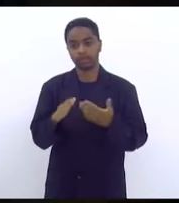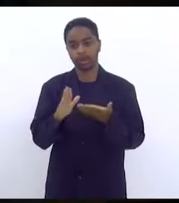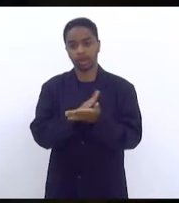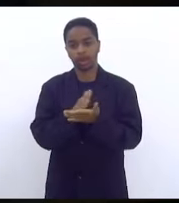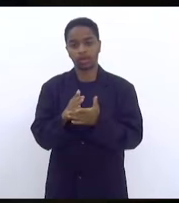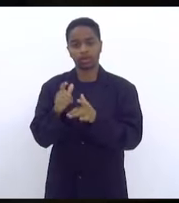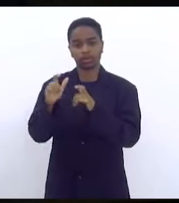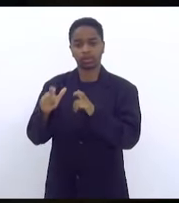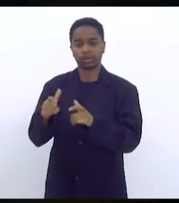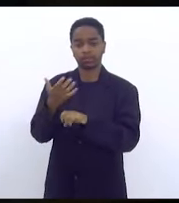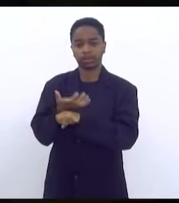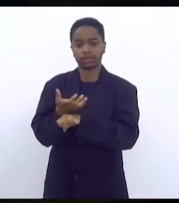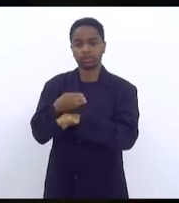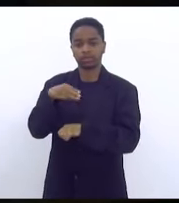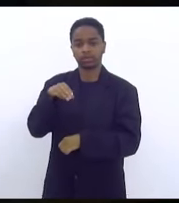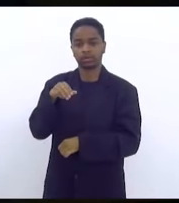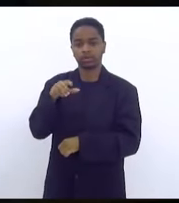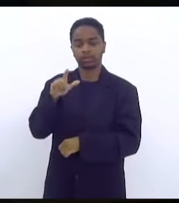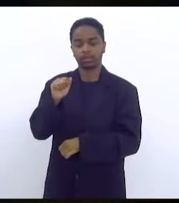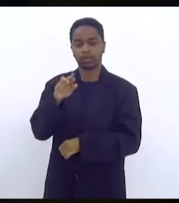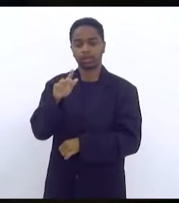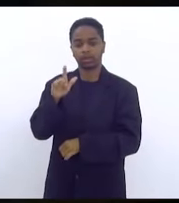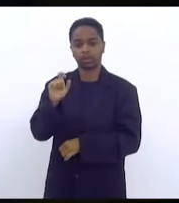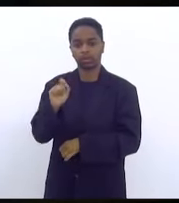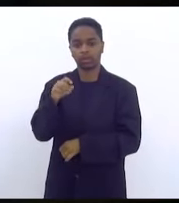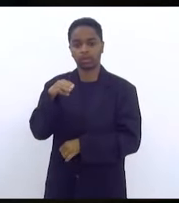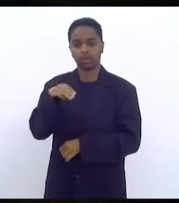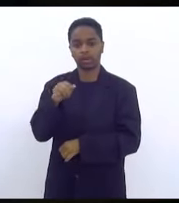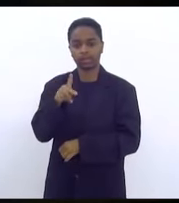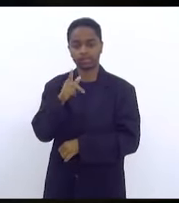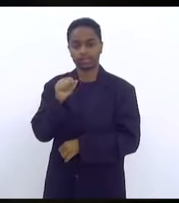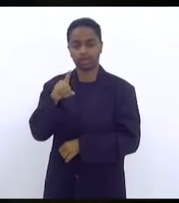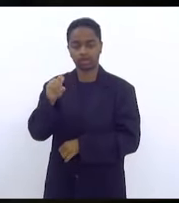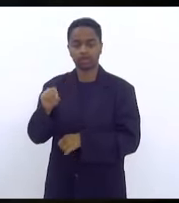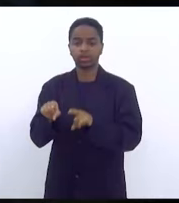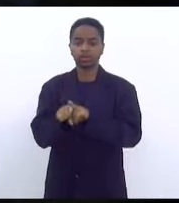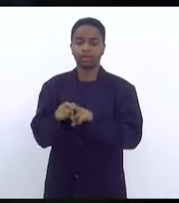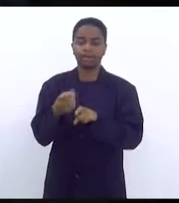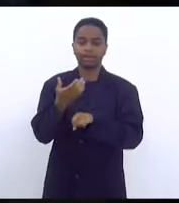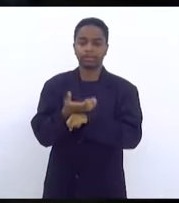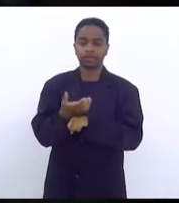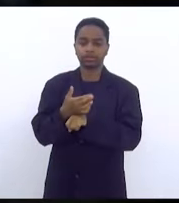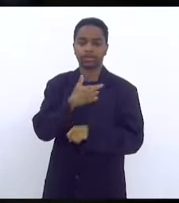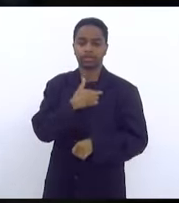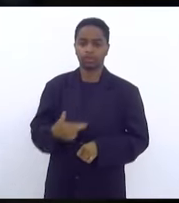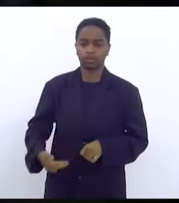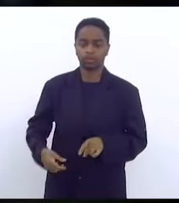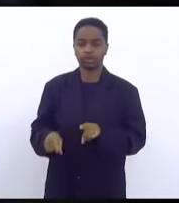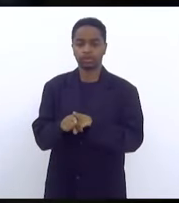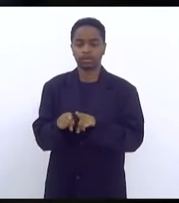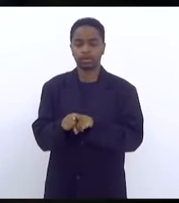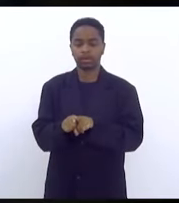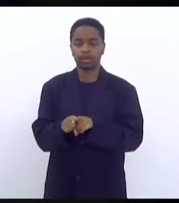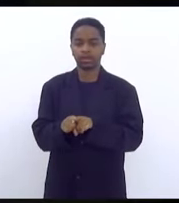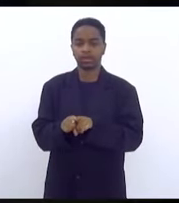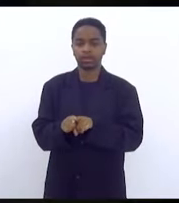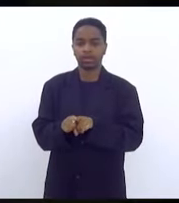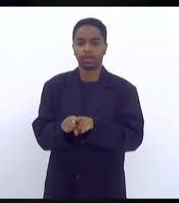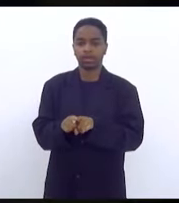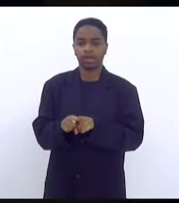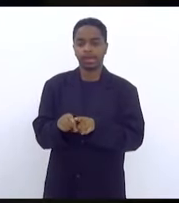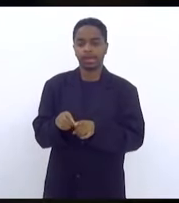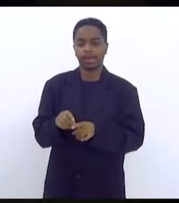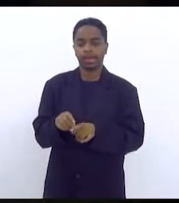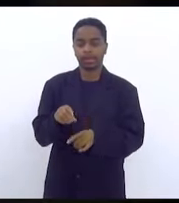do Machado, na Praça da República, na Quinta da Boa Vista. É impressionante como a população gosta de